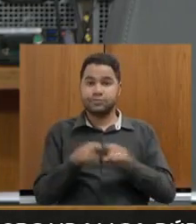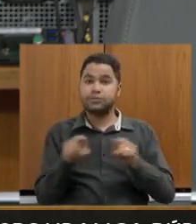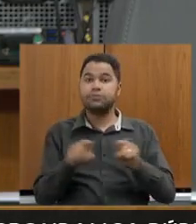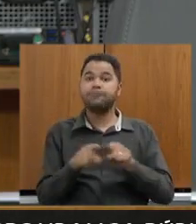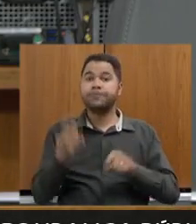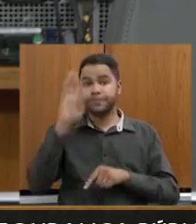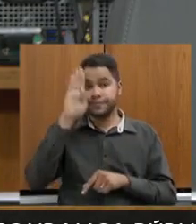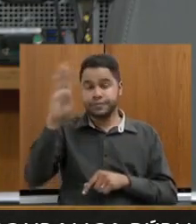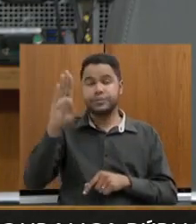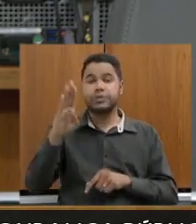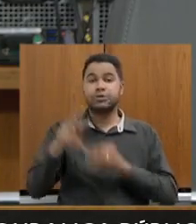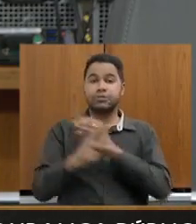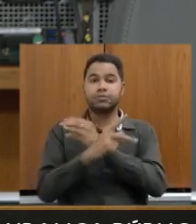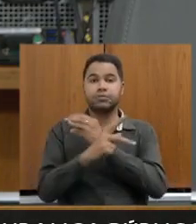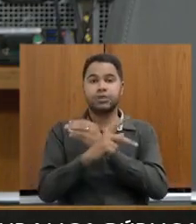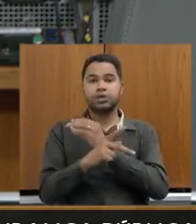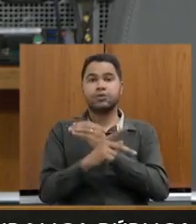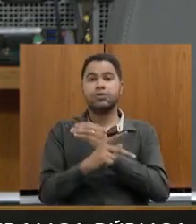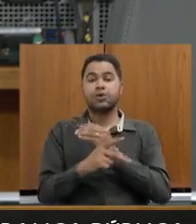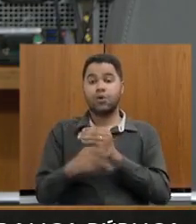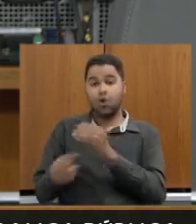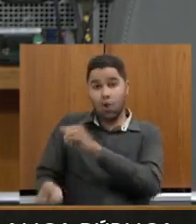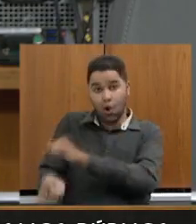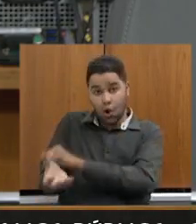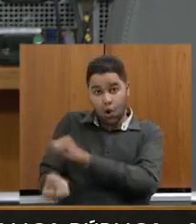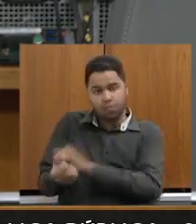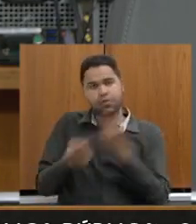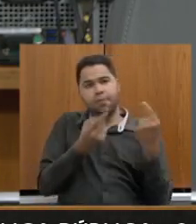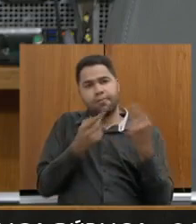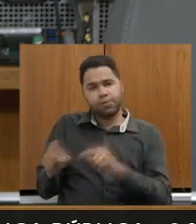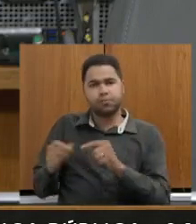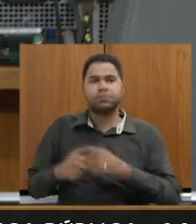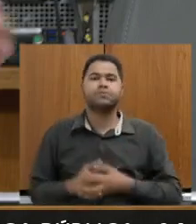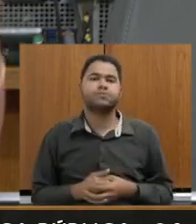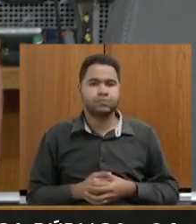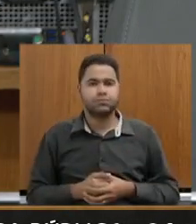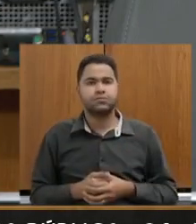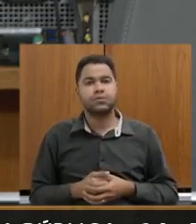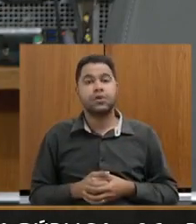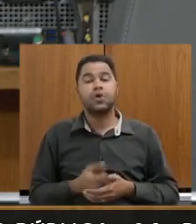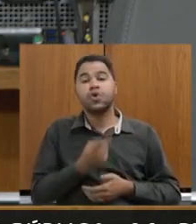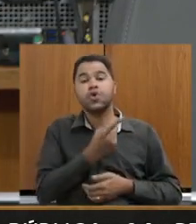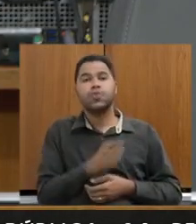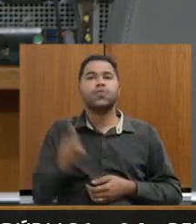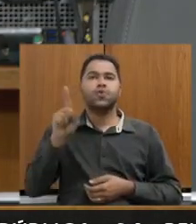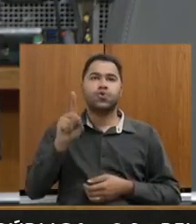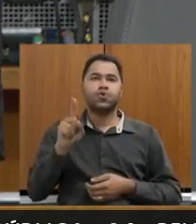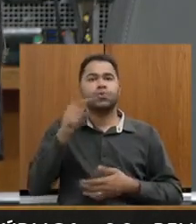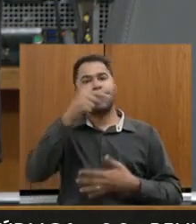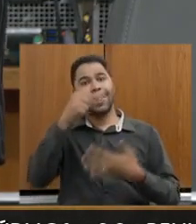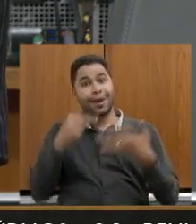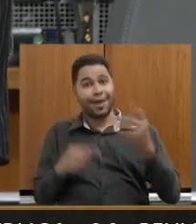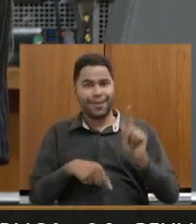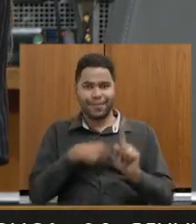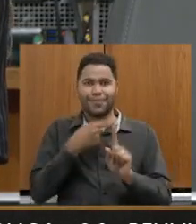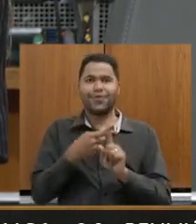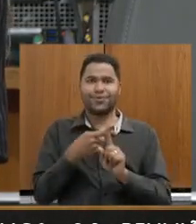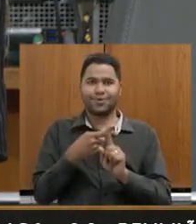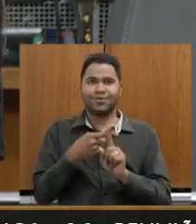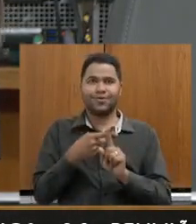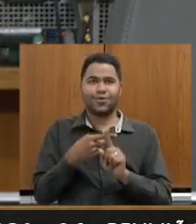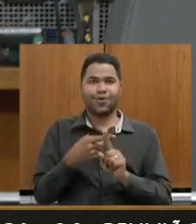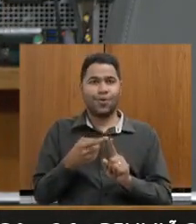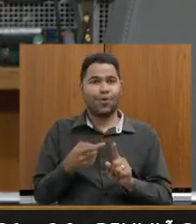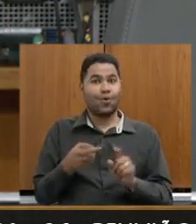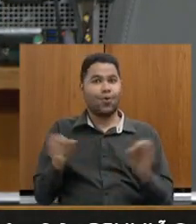está com a atuação da polícia civil no combate à corrupção muito importante e por último dos pontos positivos tô com